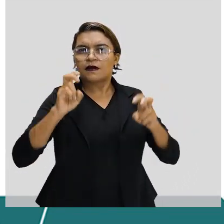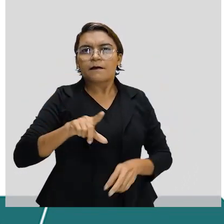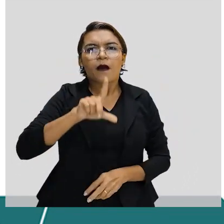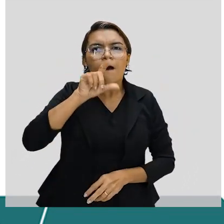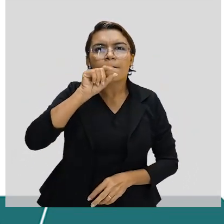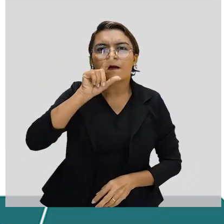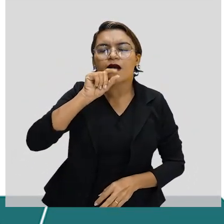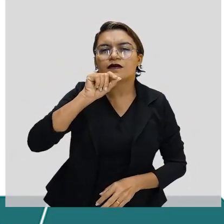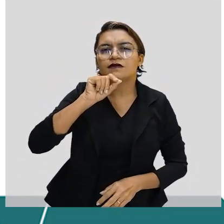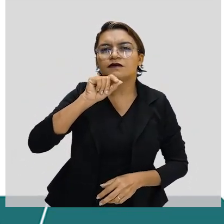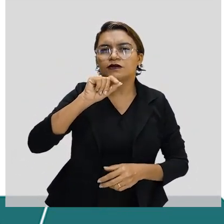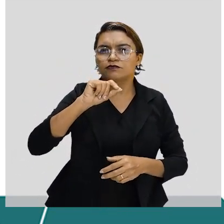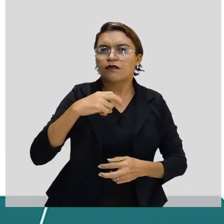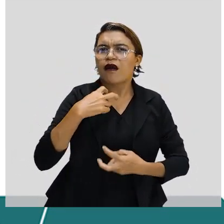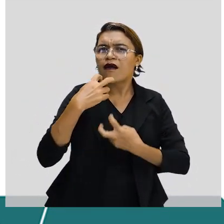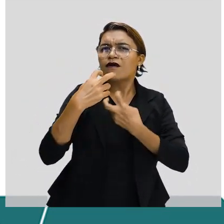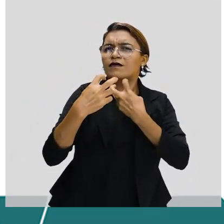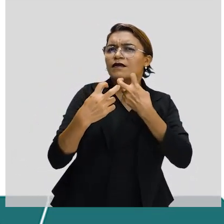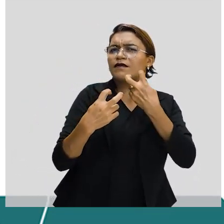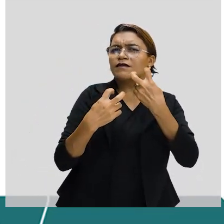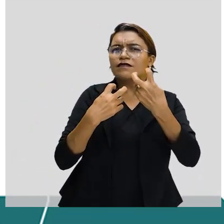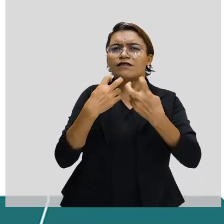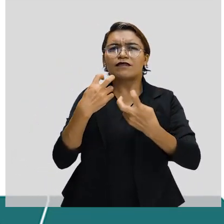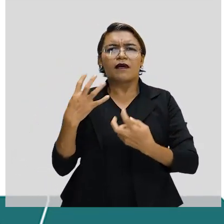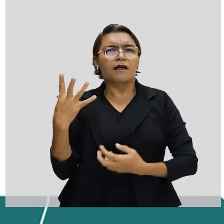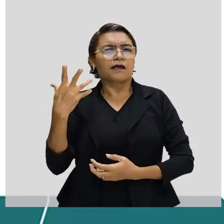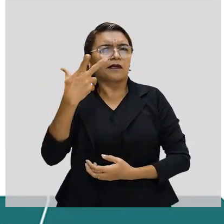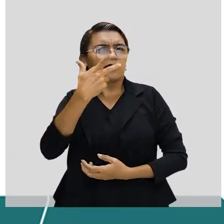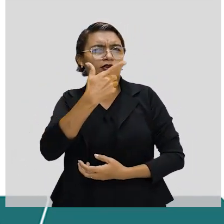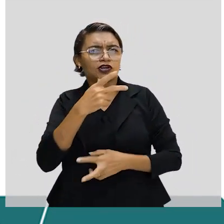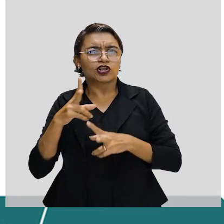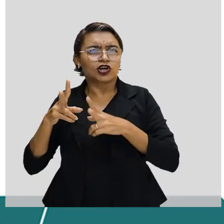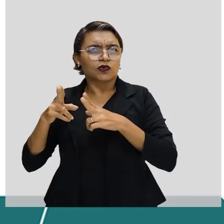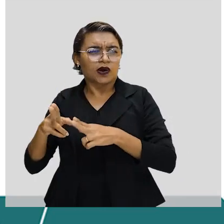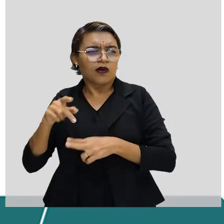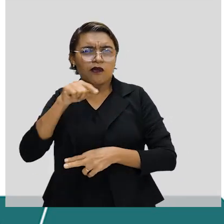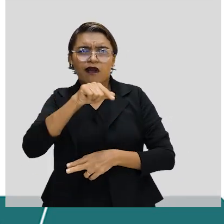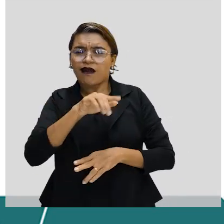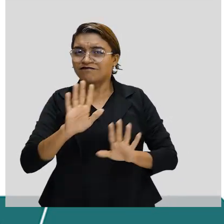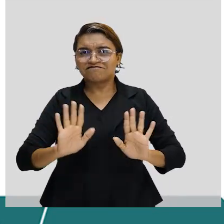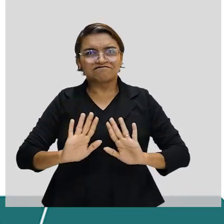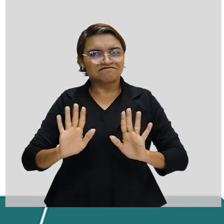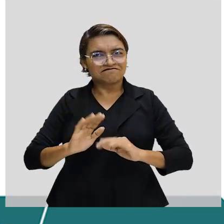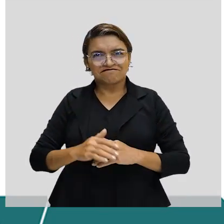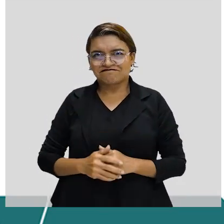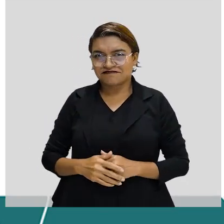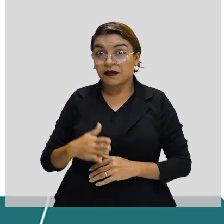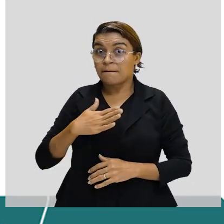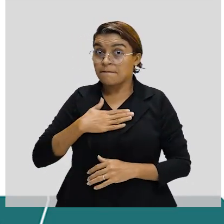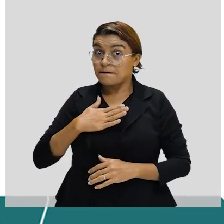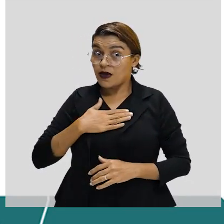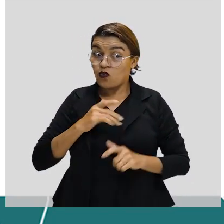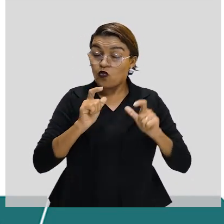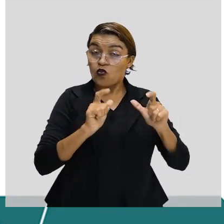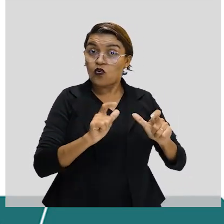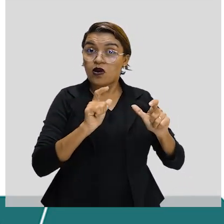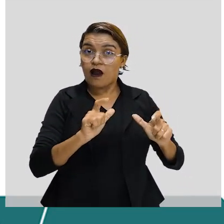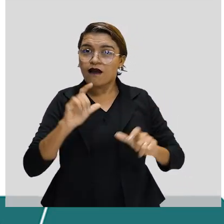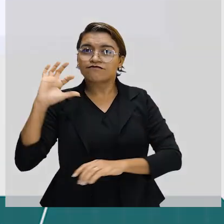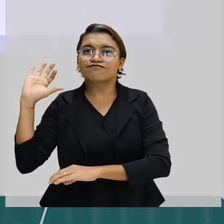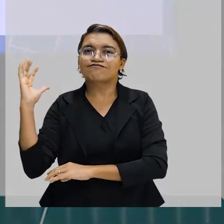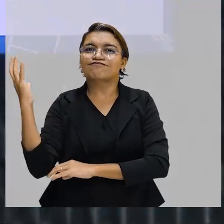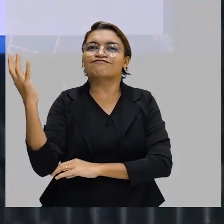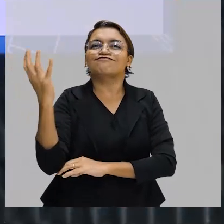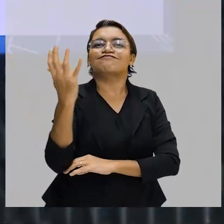daqui não cantam como os de lá. Minha terra tem mais rosas e quase que mais amores. Minha terra